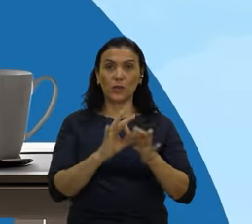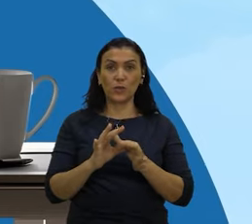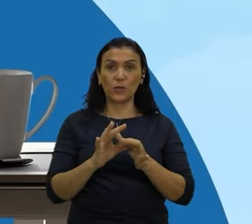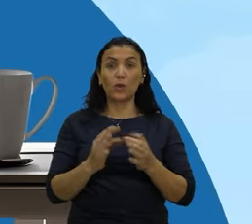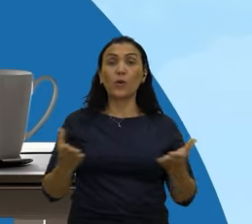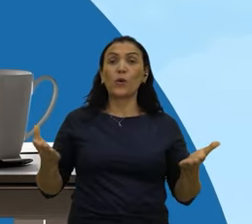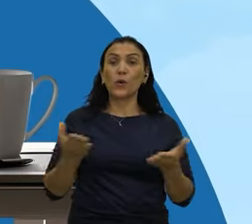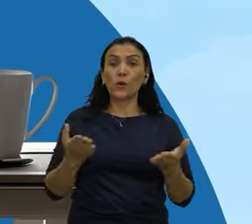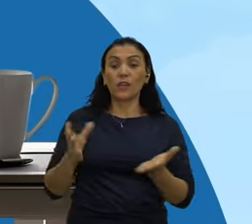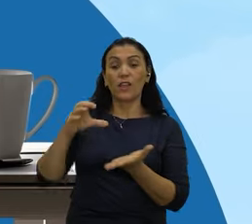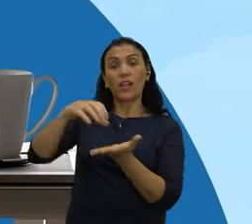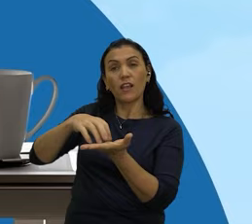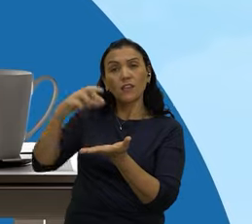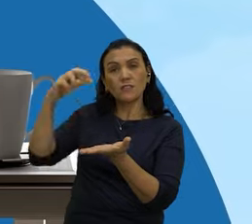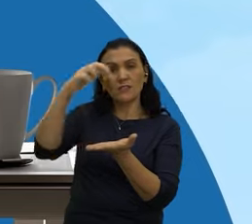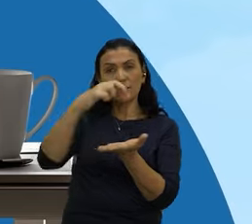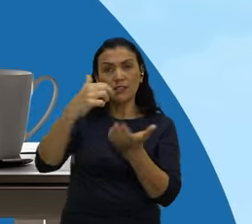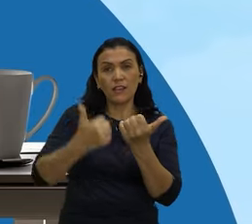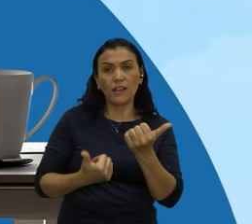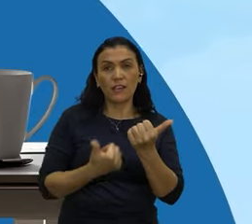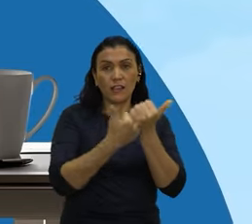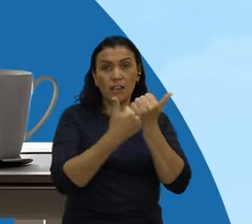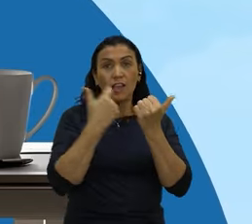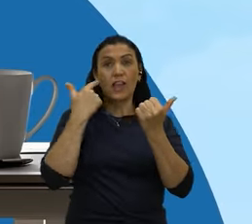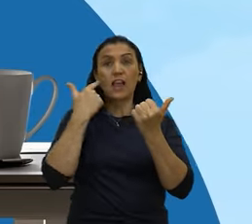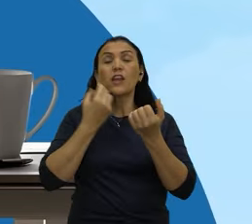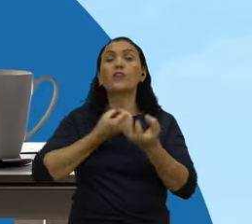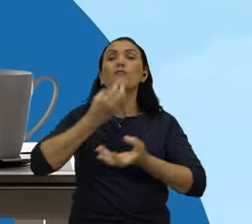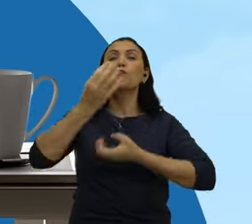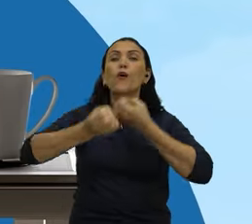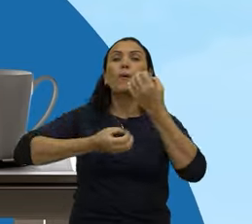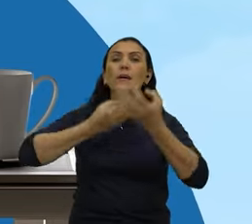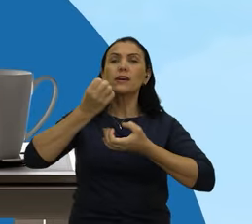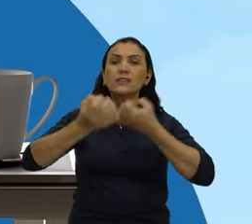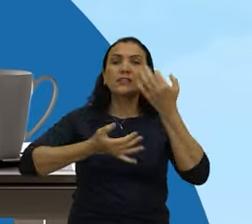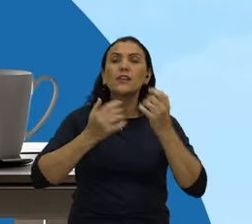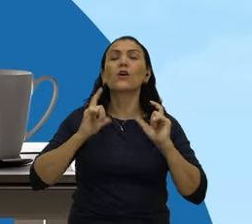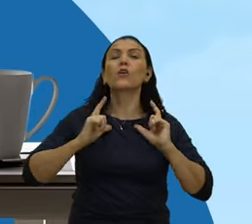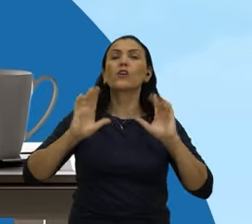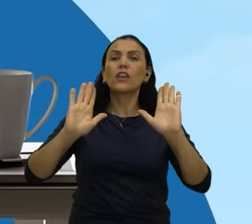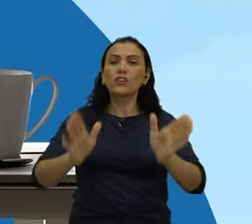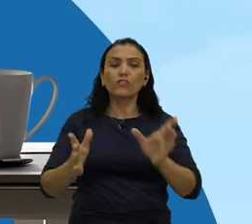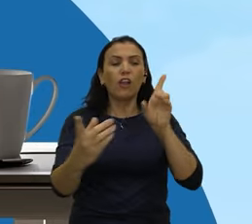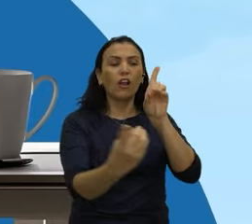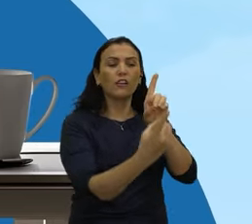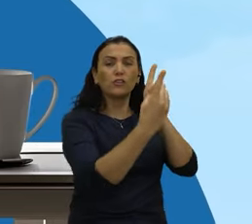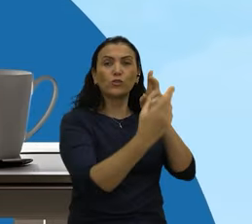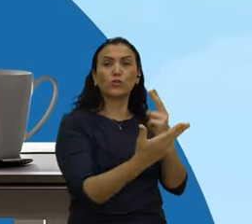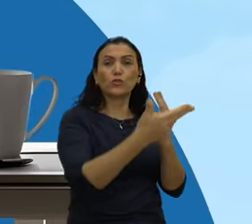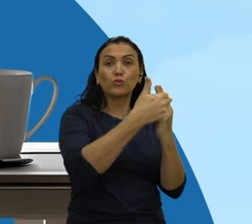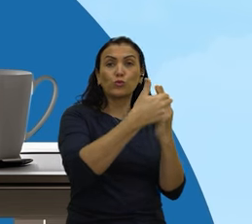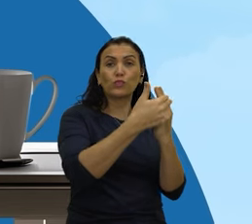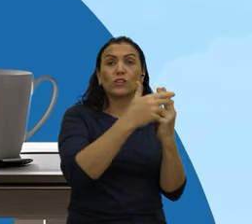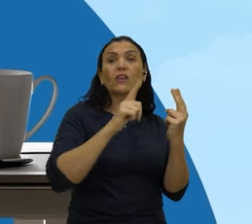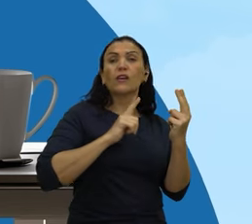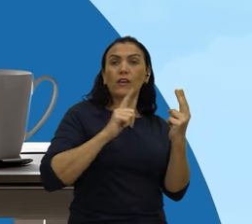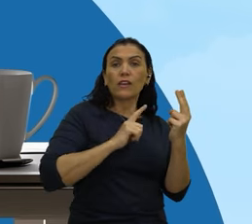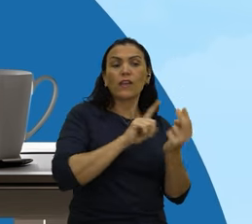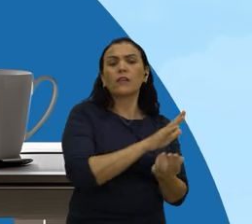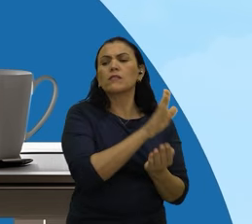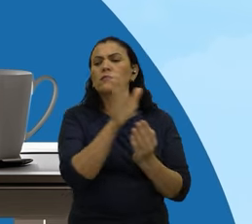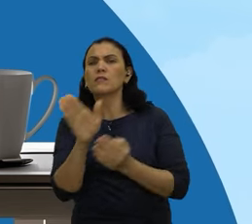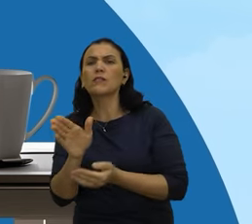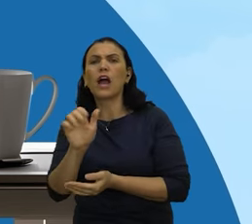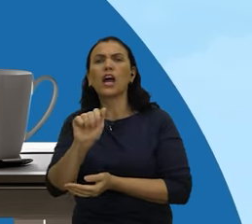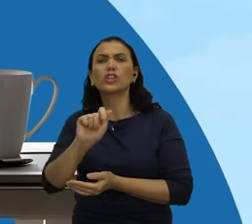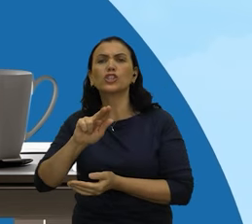A Agência Nacional de Saúde Suplementar cruza os dados de quem tem plano com quem recebeu atendimento no SUS. E aí passa para a